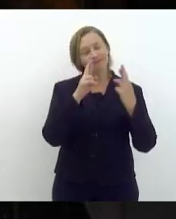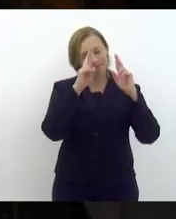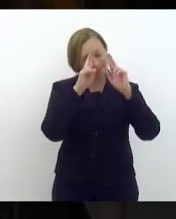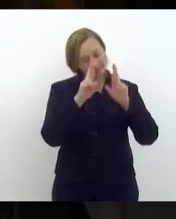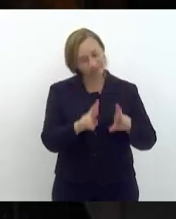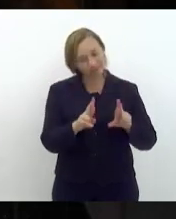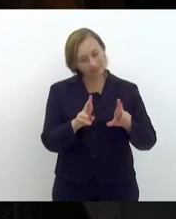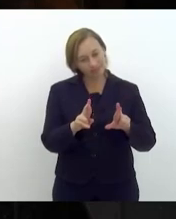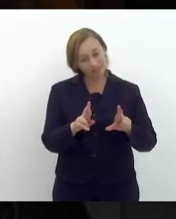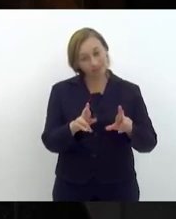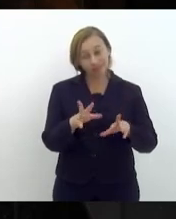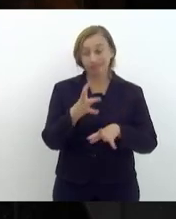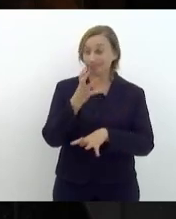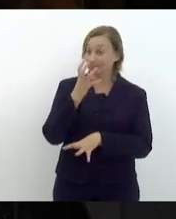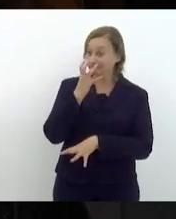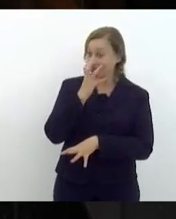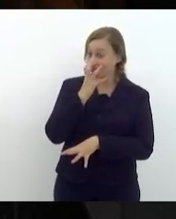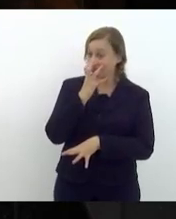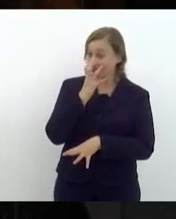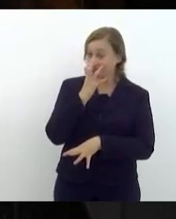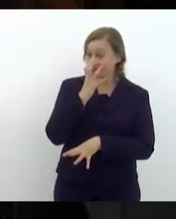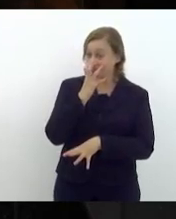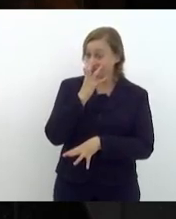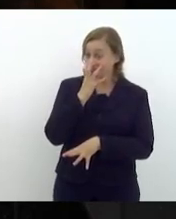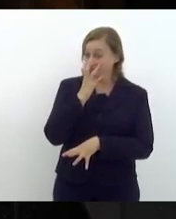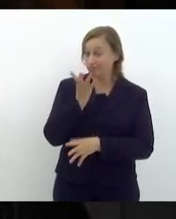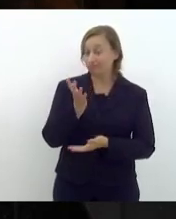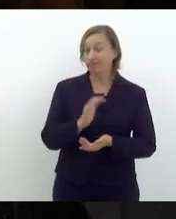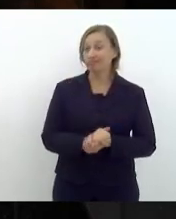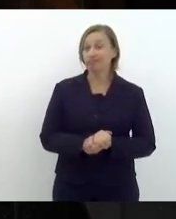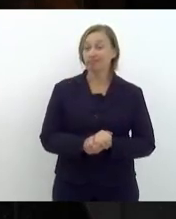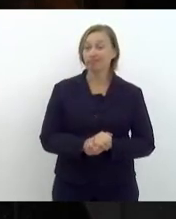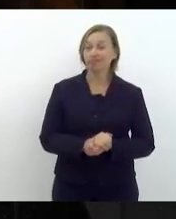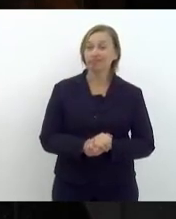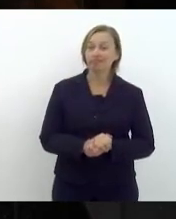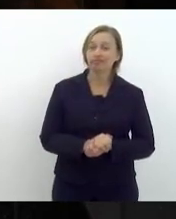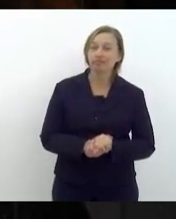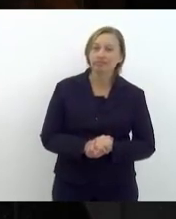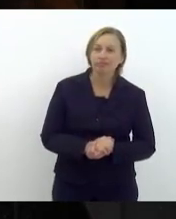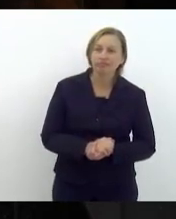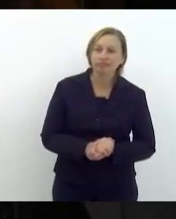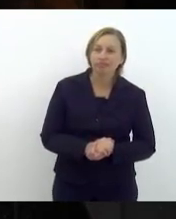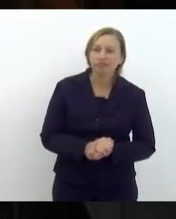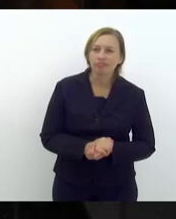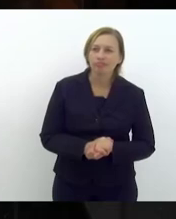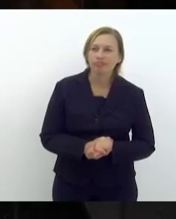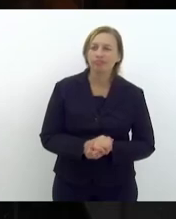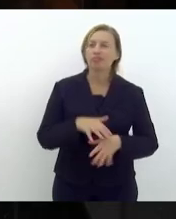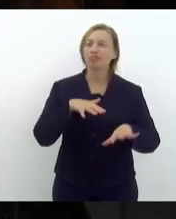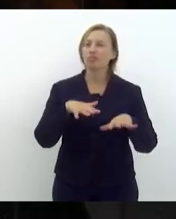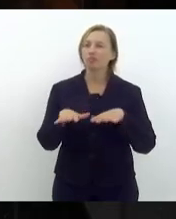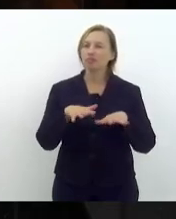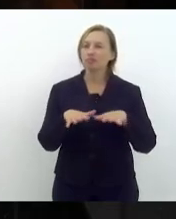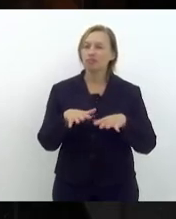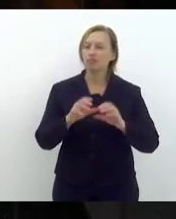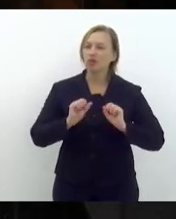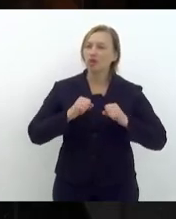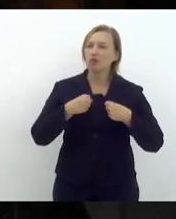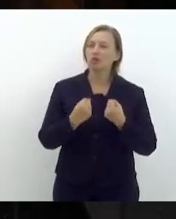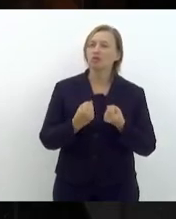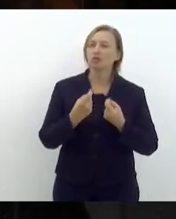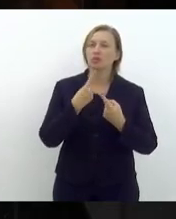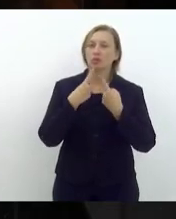e a minha admiração para todos esses profissionais que hoje se encontram mobilizados buscando